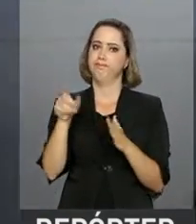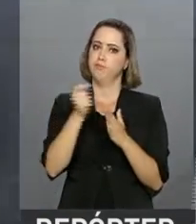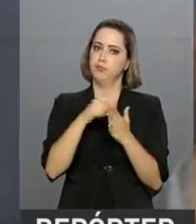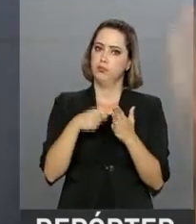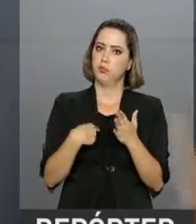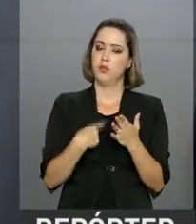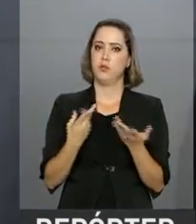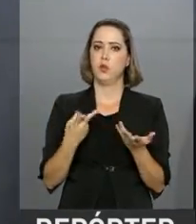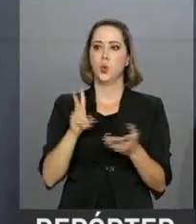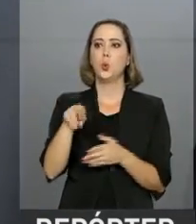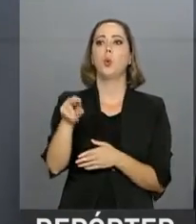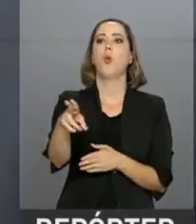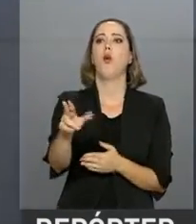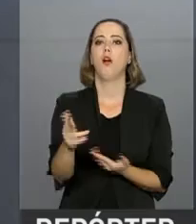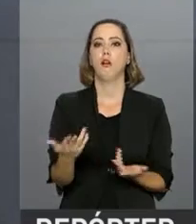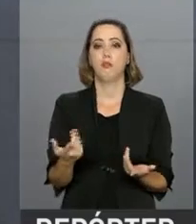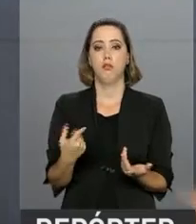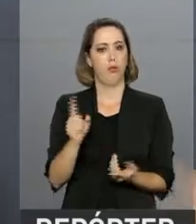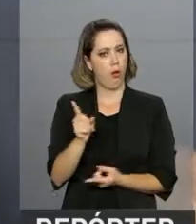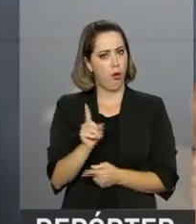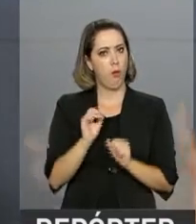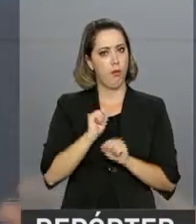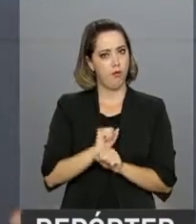quer dizer que não vai aumentar mais nunca? Não.